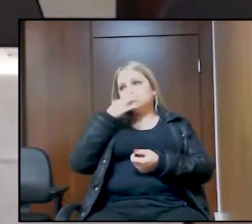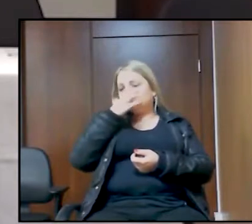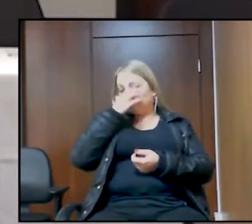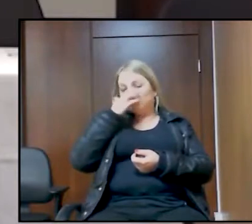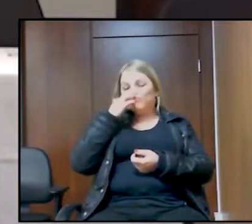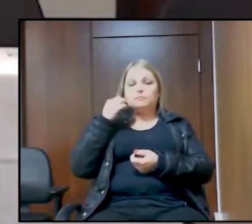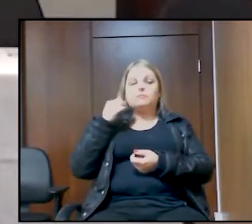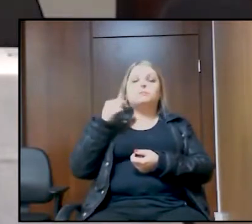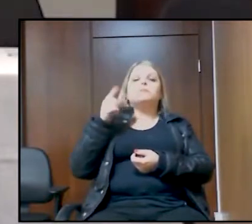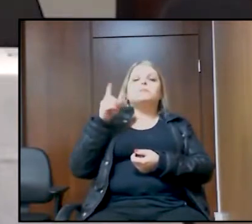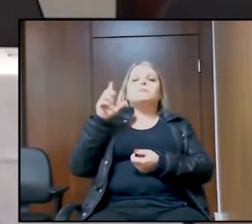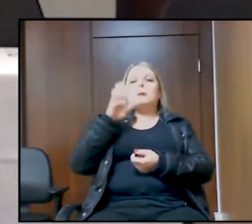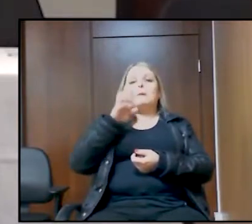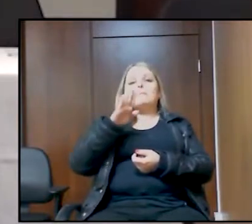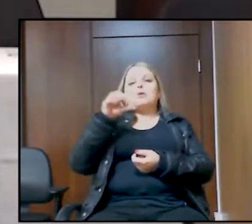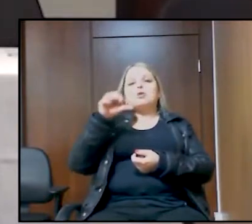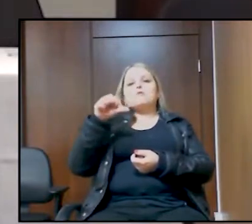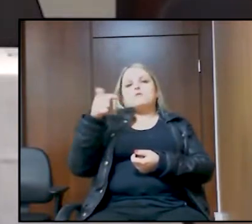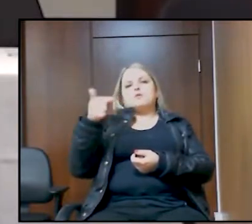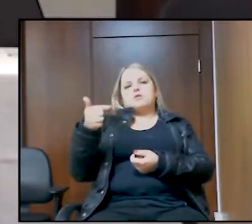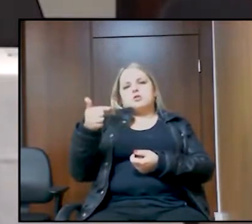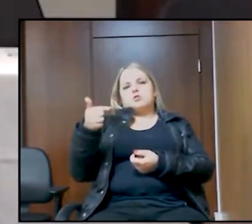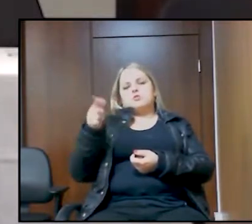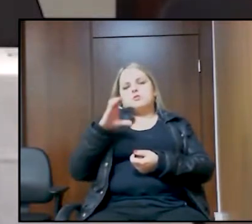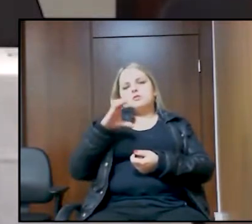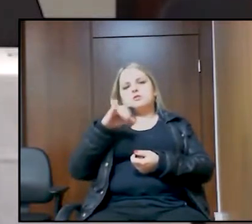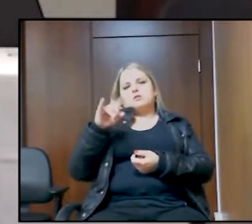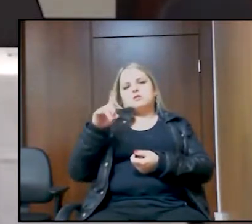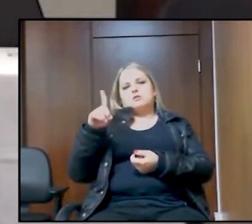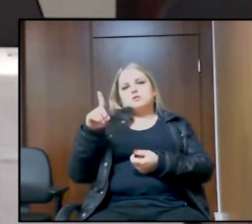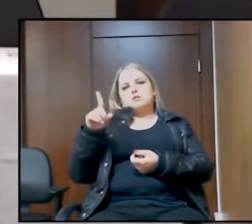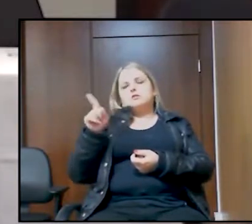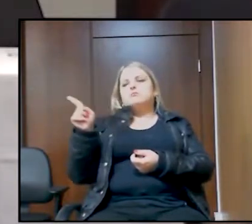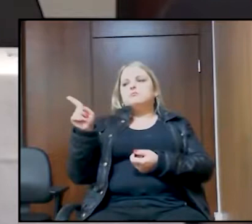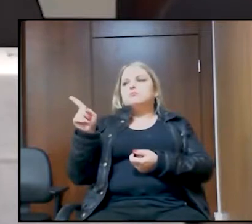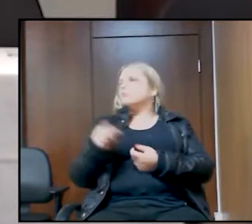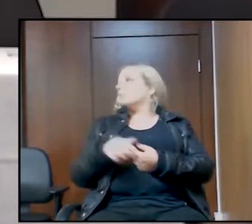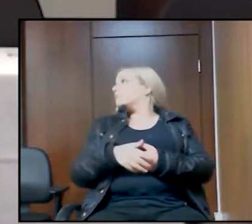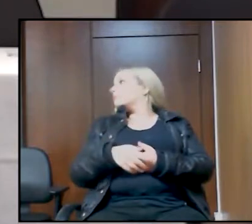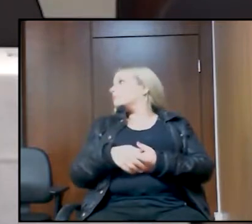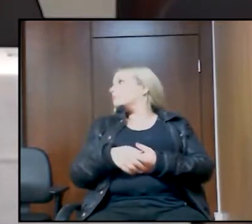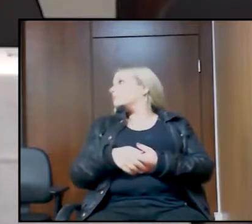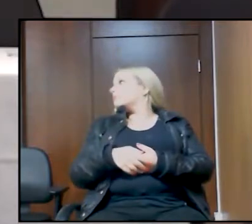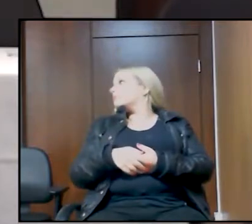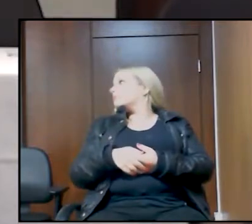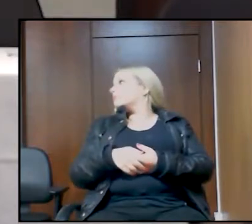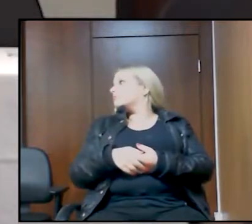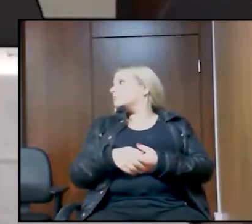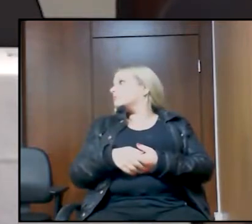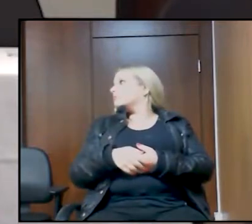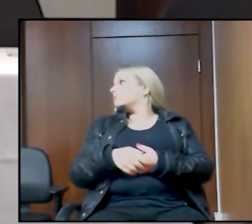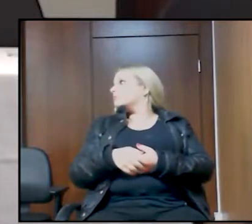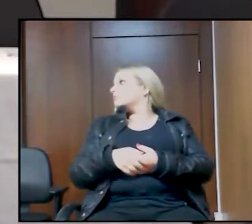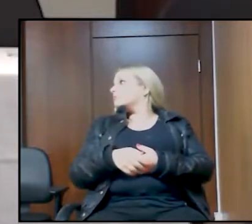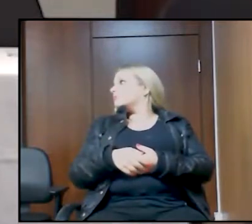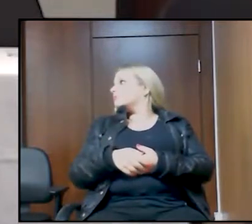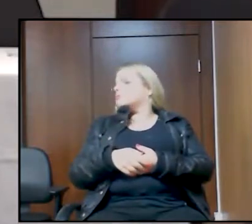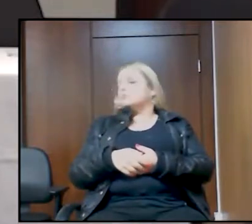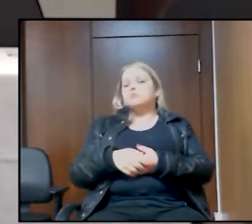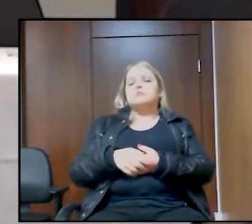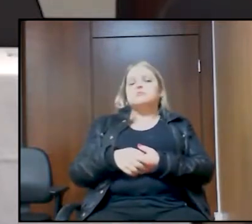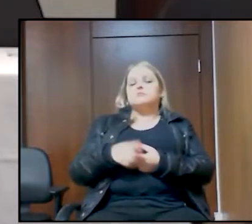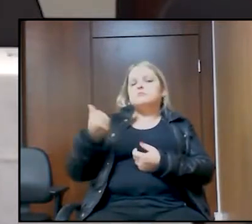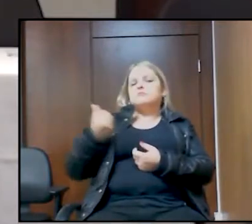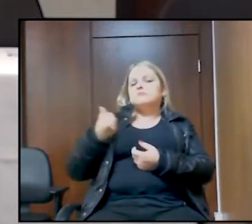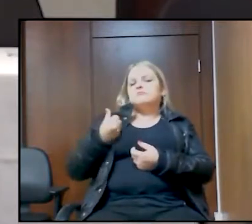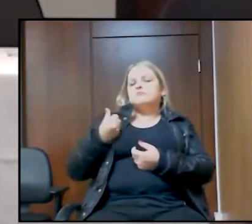O meu é B92, meu CID é B92. Né? Bacana ter um número assim, parece aquela banda